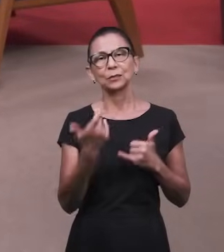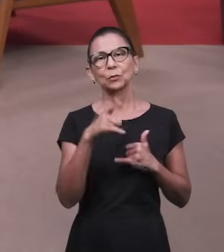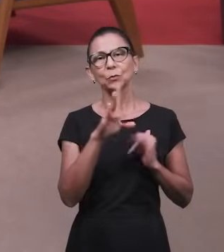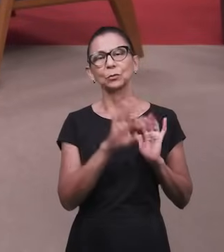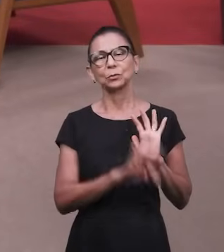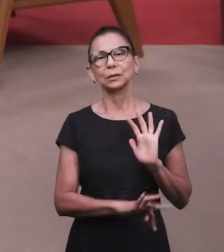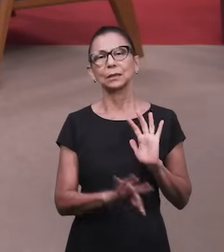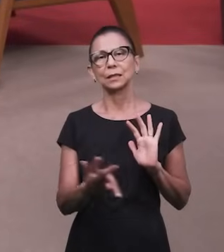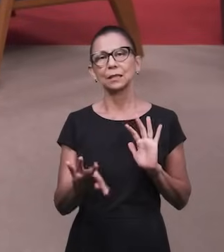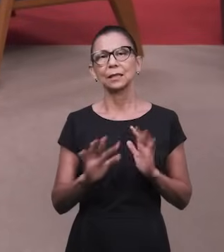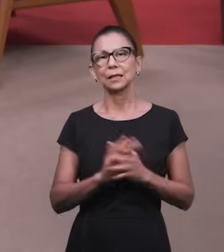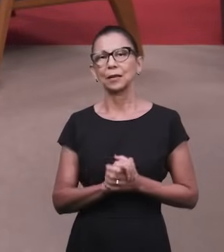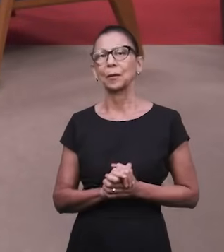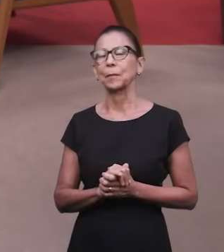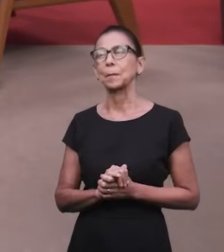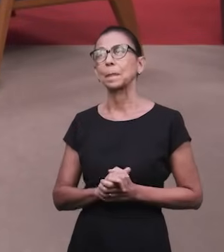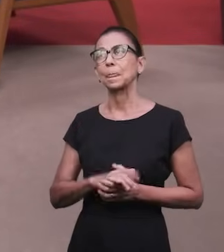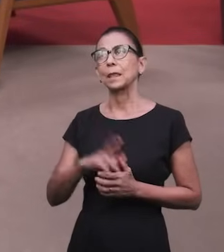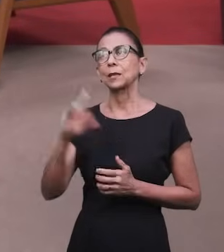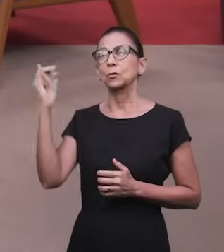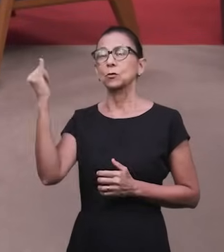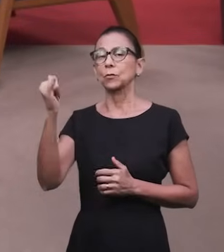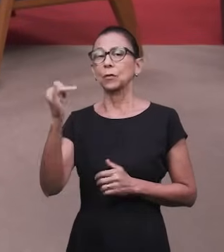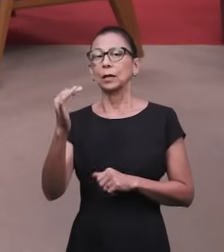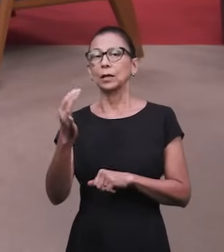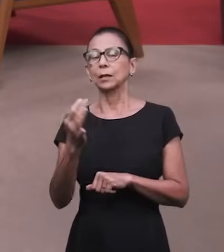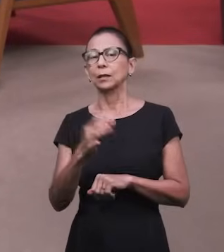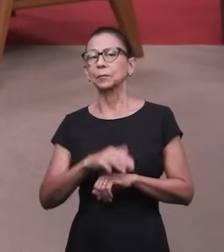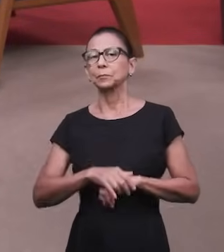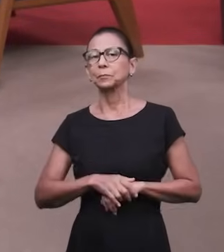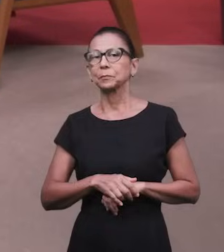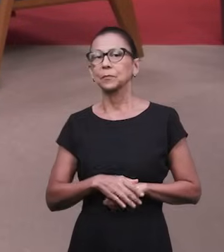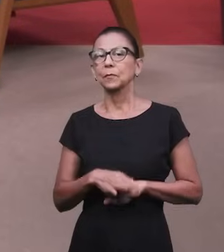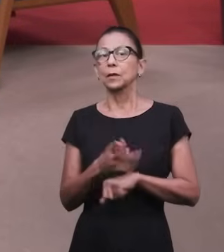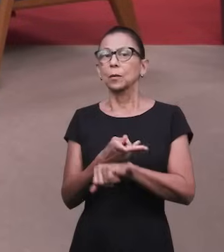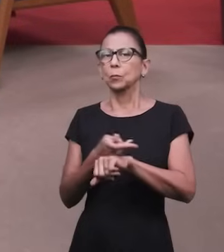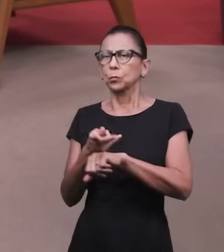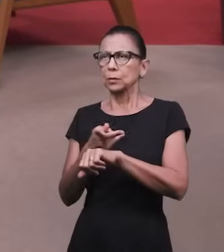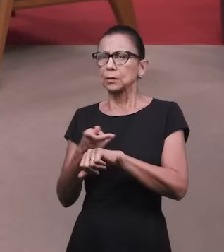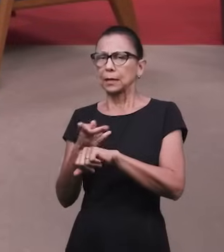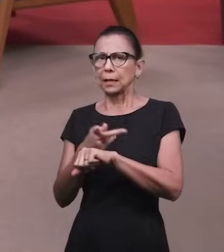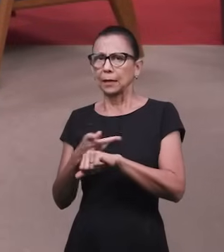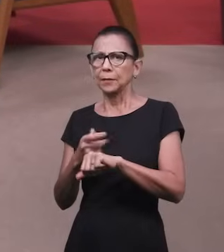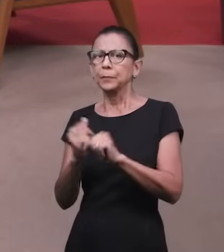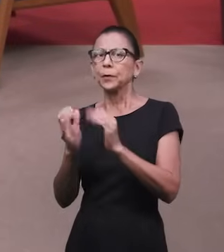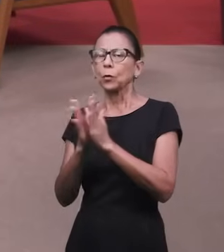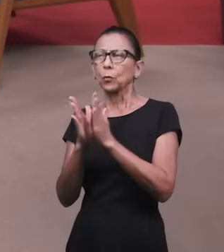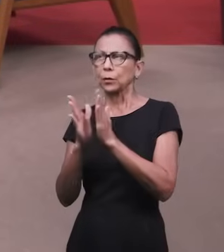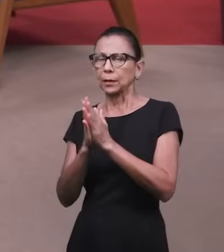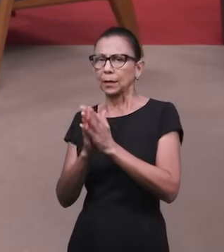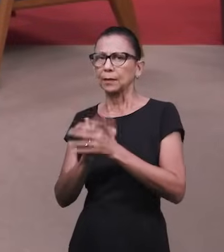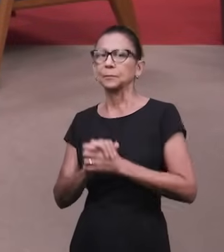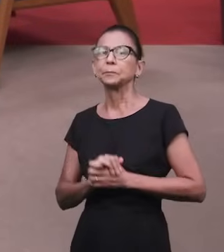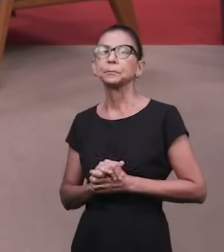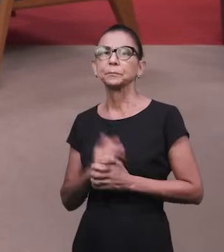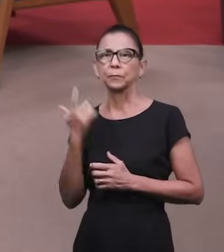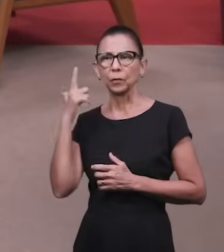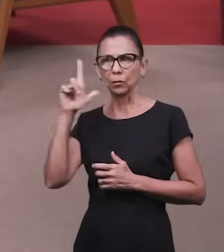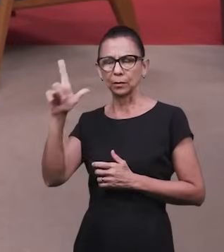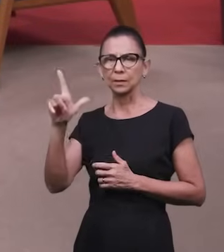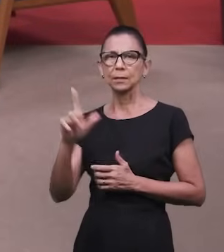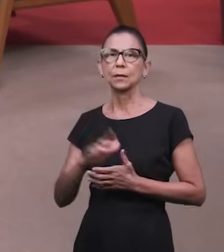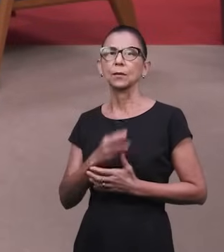da oportunidade, há um tempo aceitável, há um tempo em que o homem pode encontrar o Senhor. Mas o texto que nós lemos está dizendo que vai ter um tempo